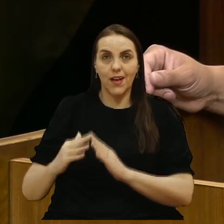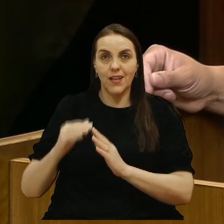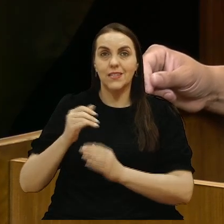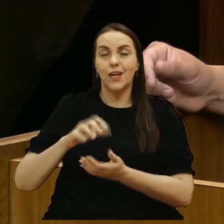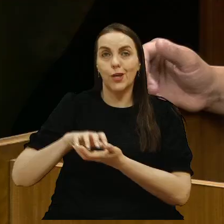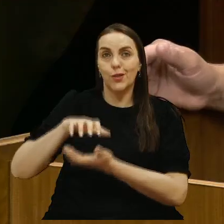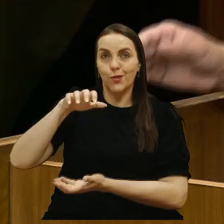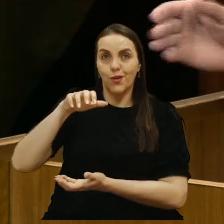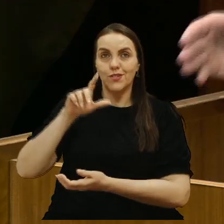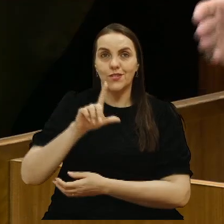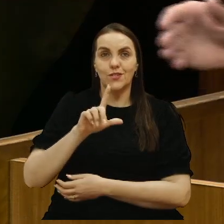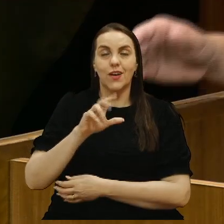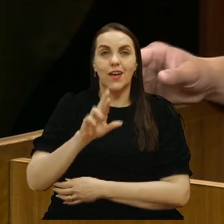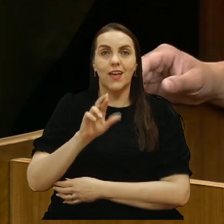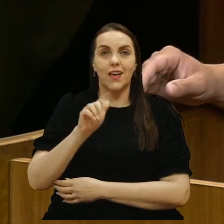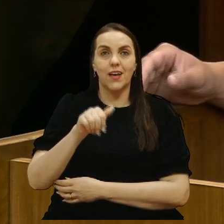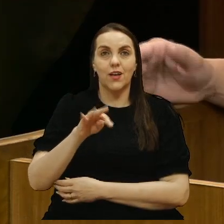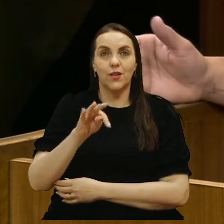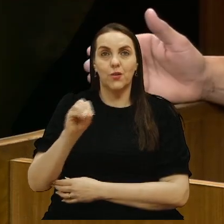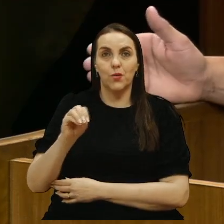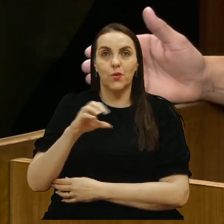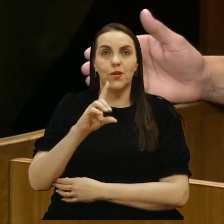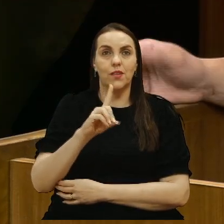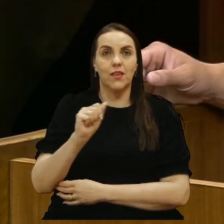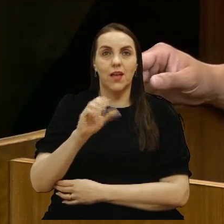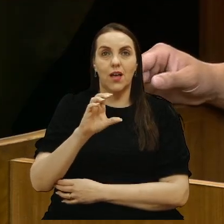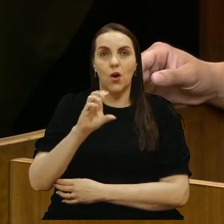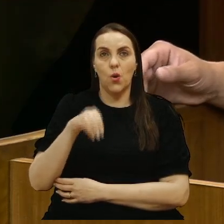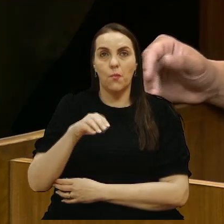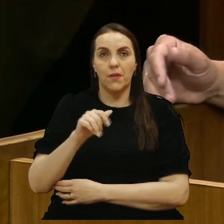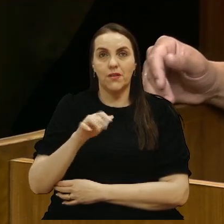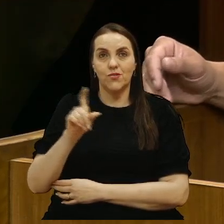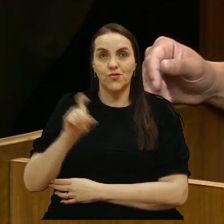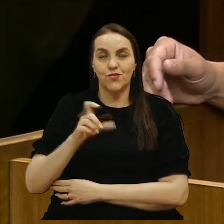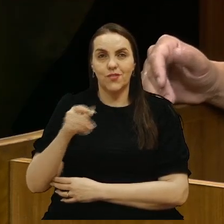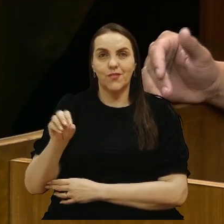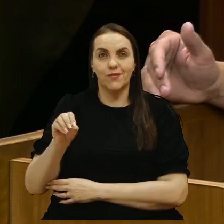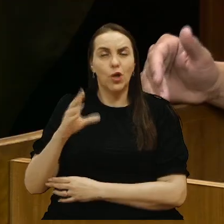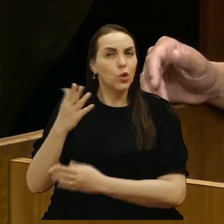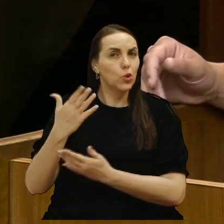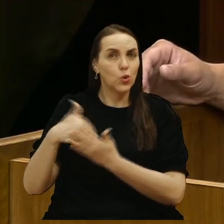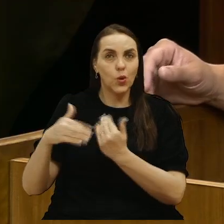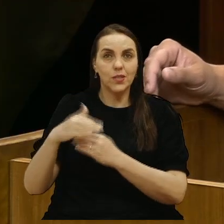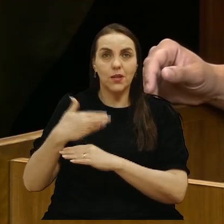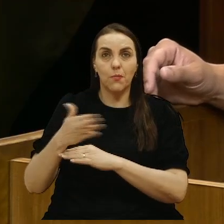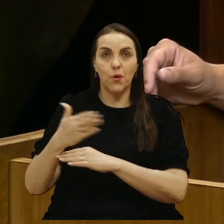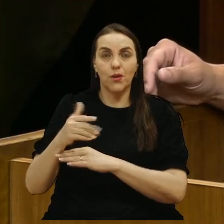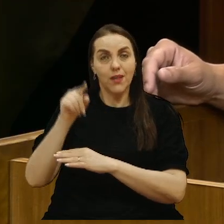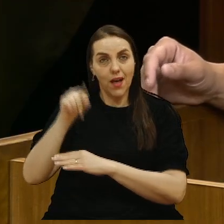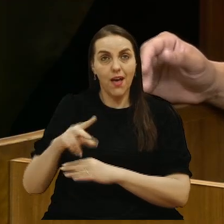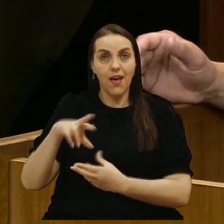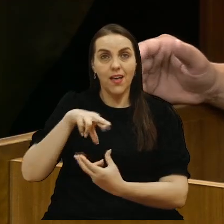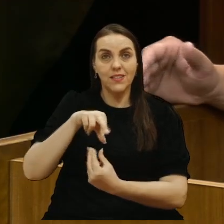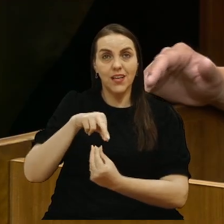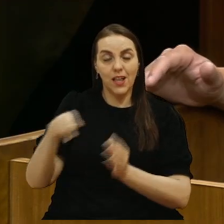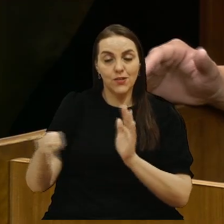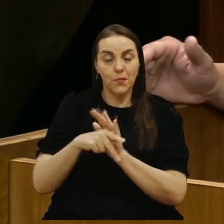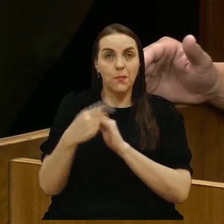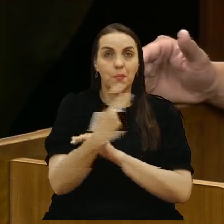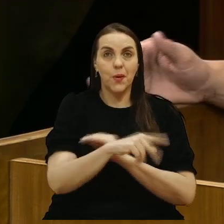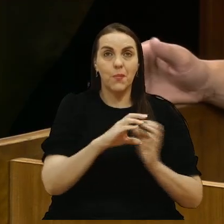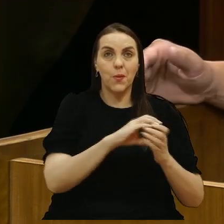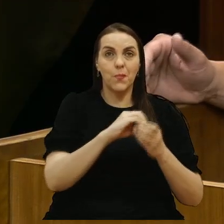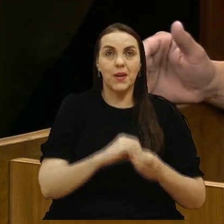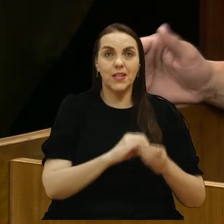Caxias. Então, todas as portas do recanto é de um material reciclado pela cooperativa, é da cartela de remédio, que toda a